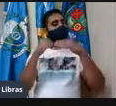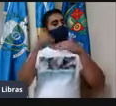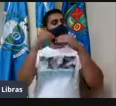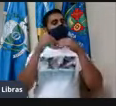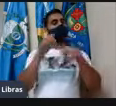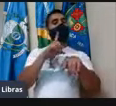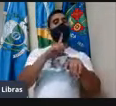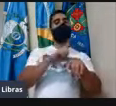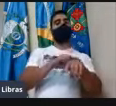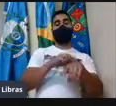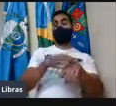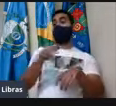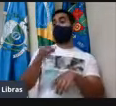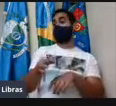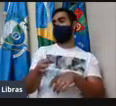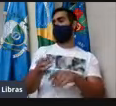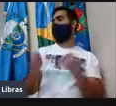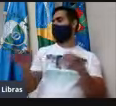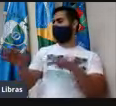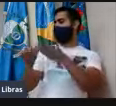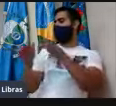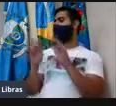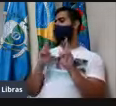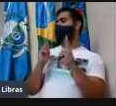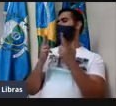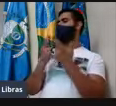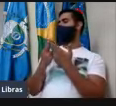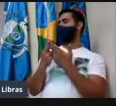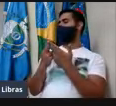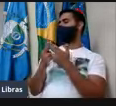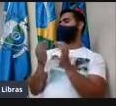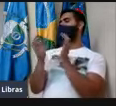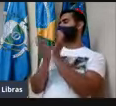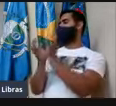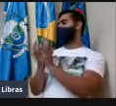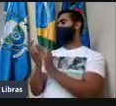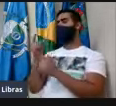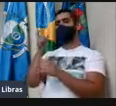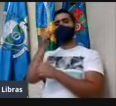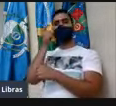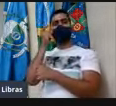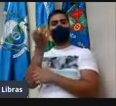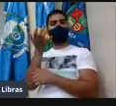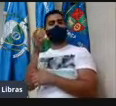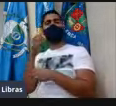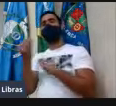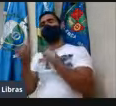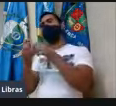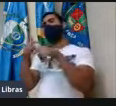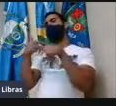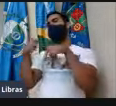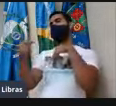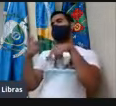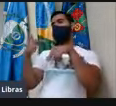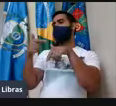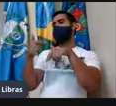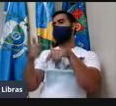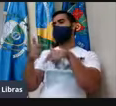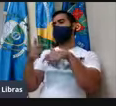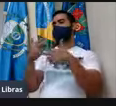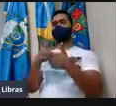No momento oportuno, a gente vai reunir os grupos interessados para saber como é que a gente vai trabalhar todas